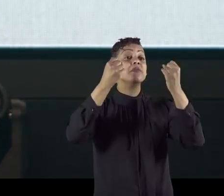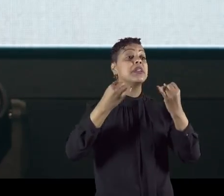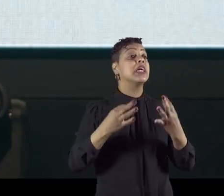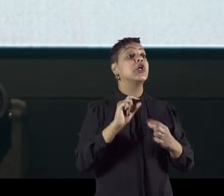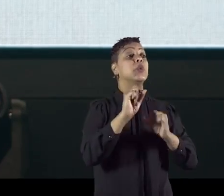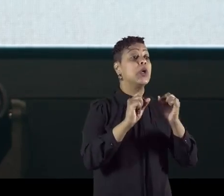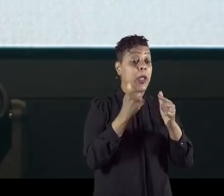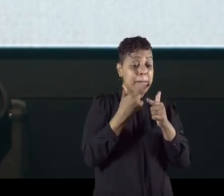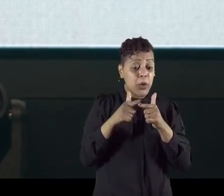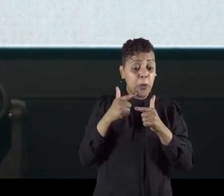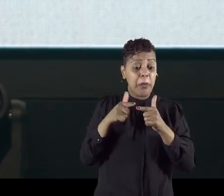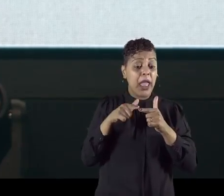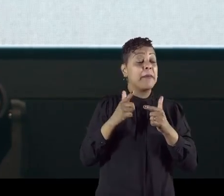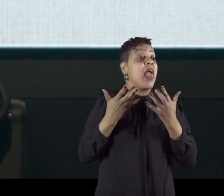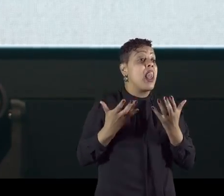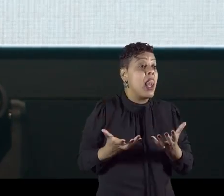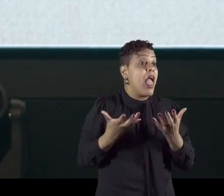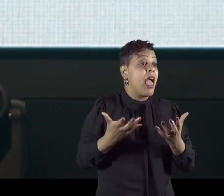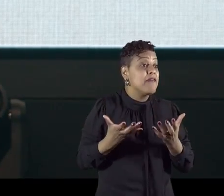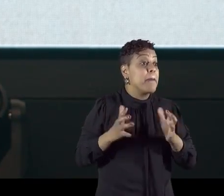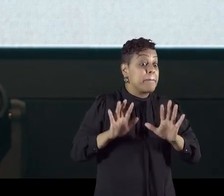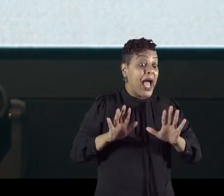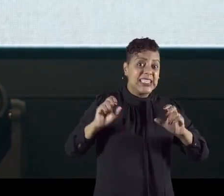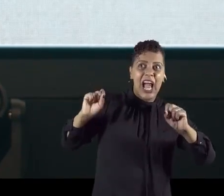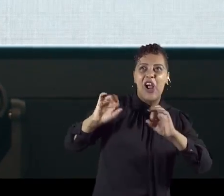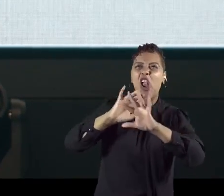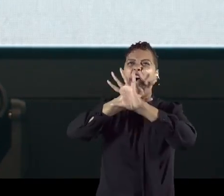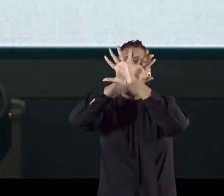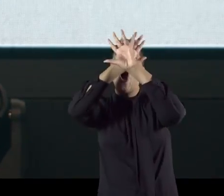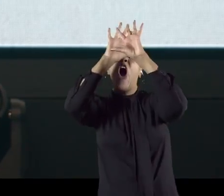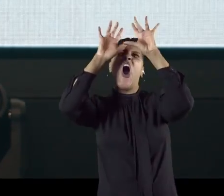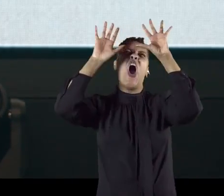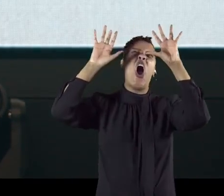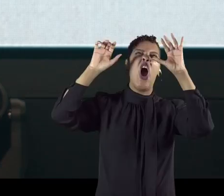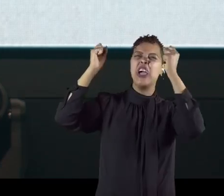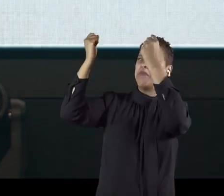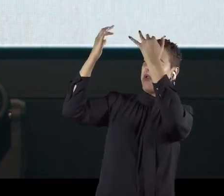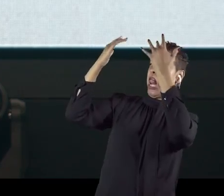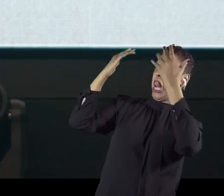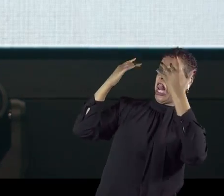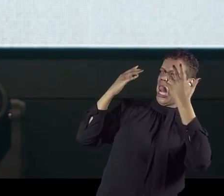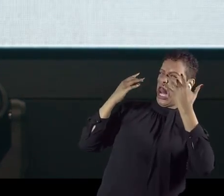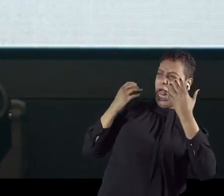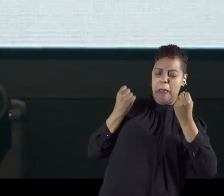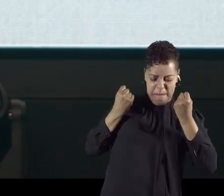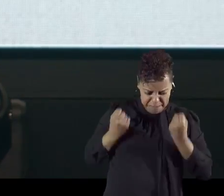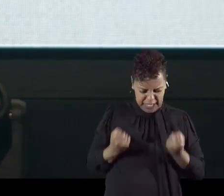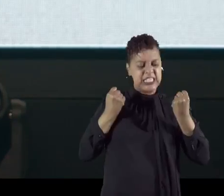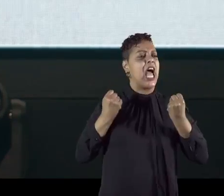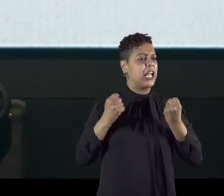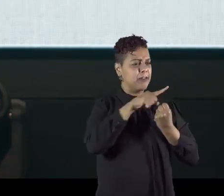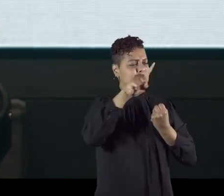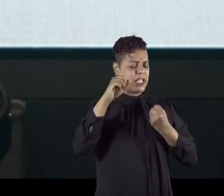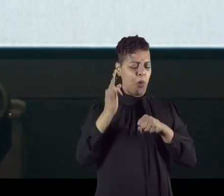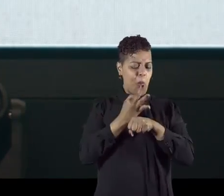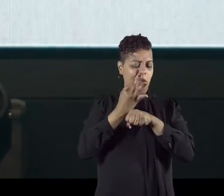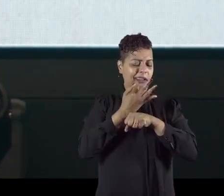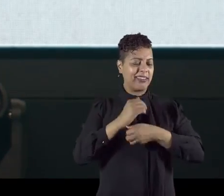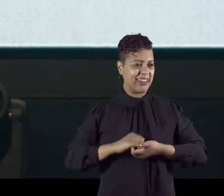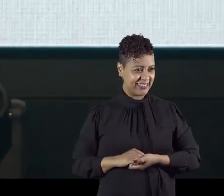leve e a glória é pesada e aliás a palavra kavod é peso